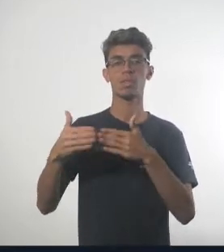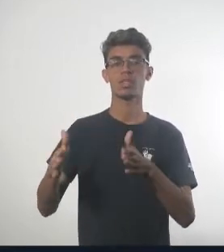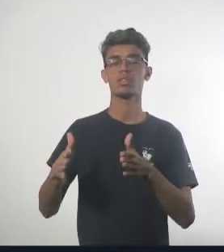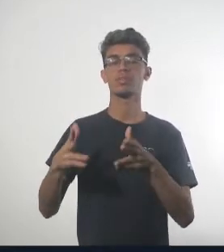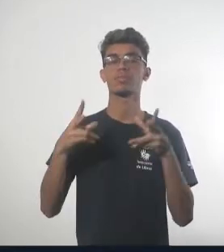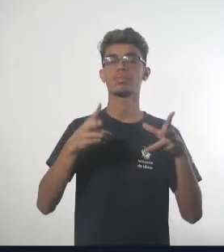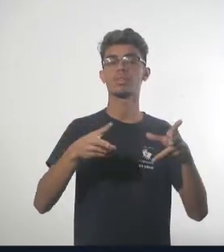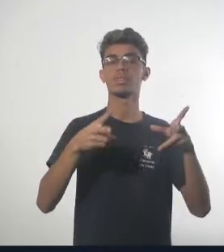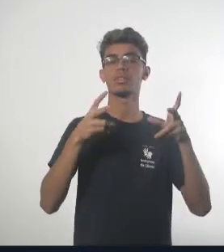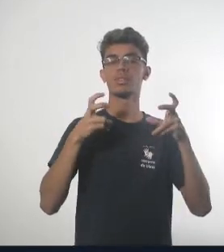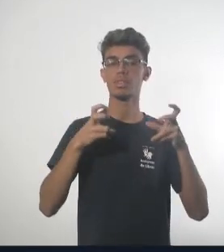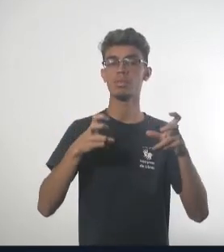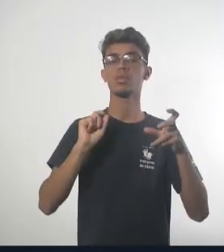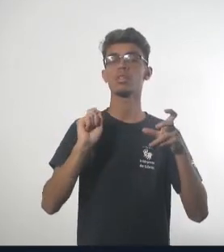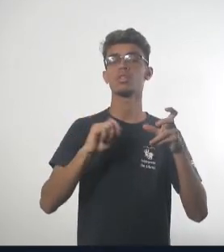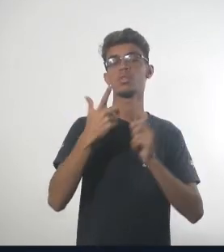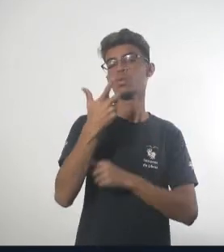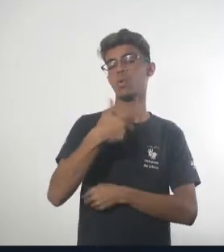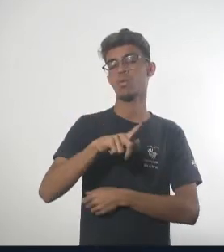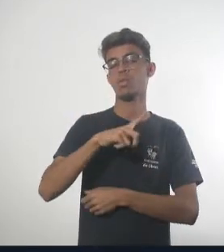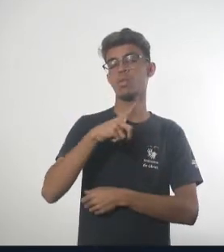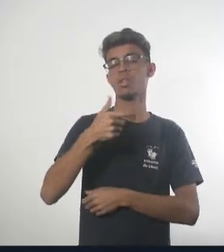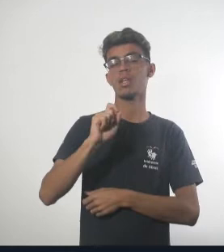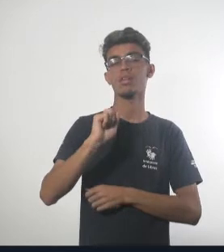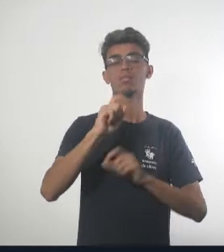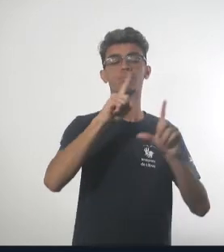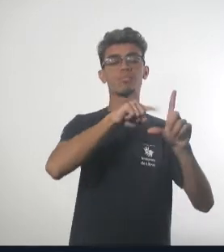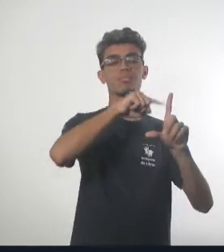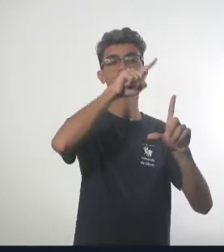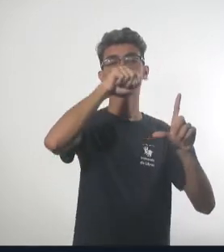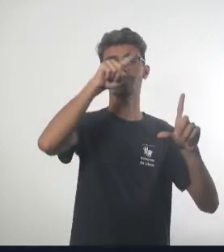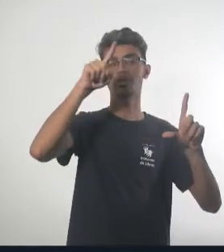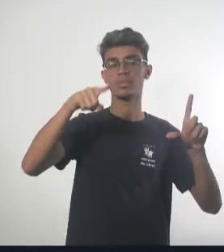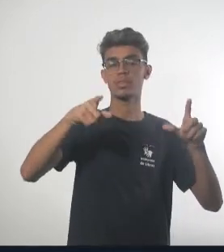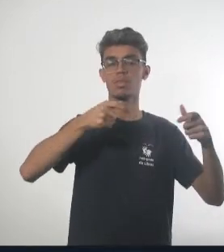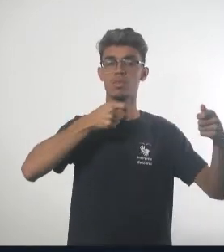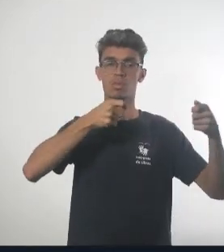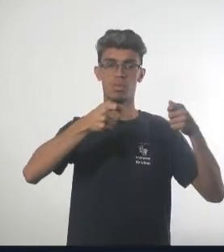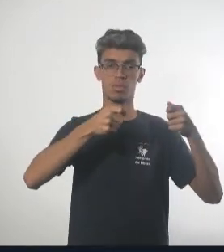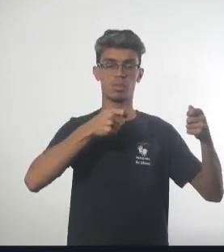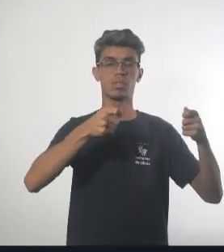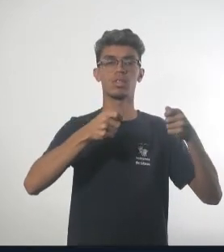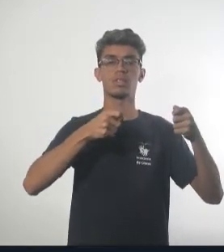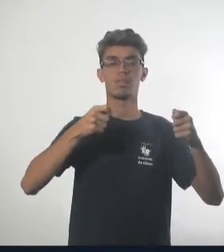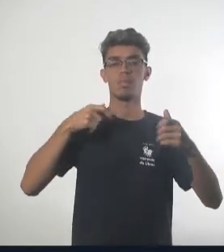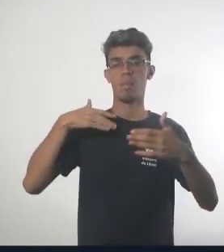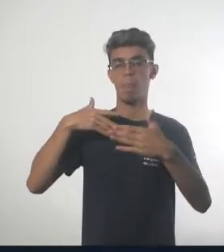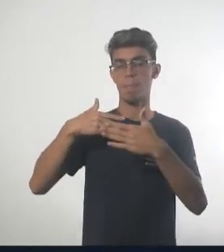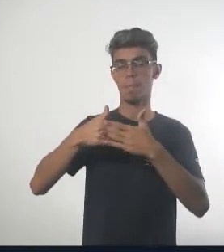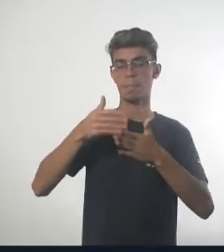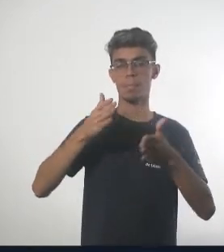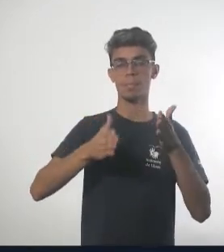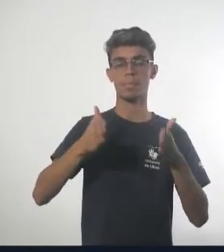de aumento no número desses surtos em unidades escolares, a situação é estável no momento.